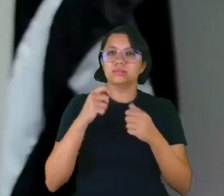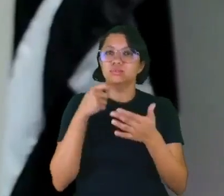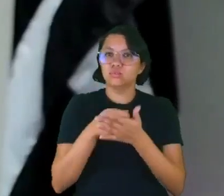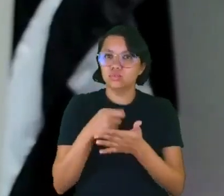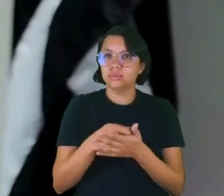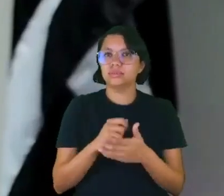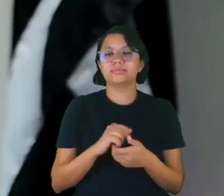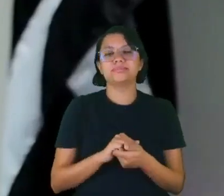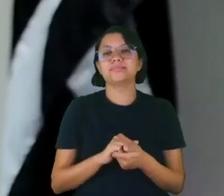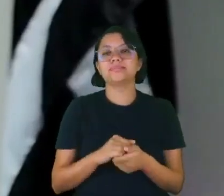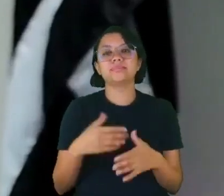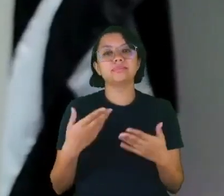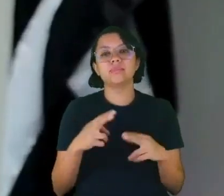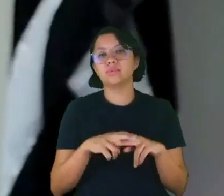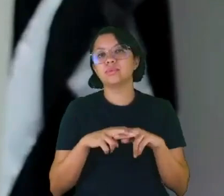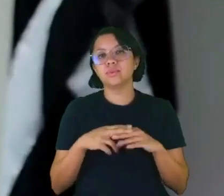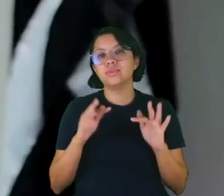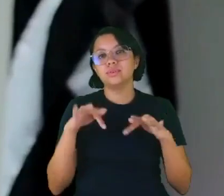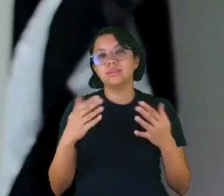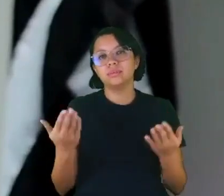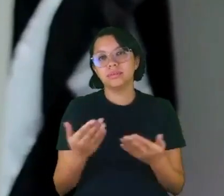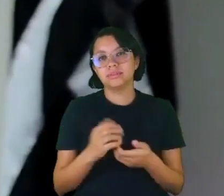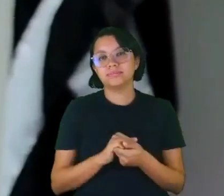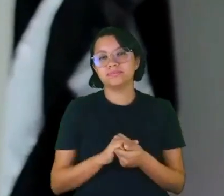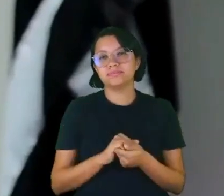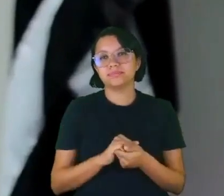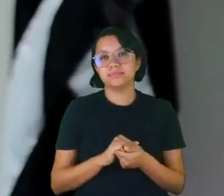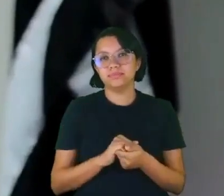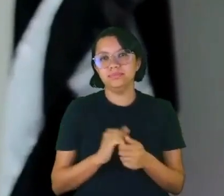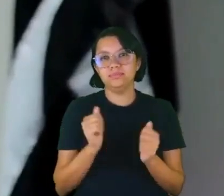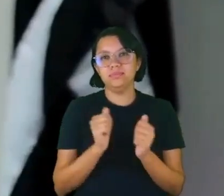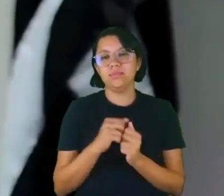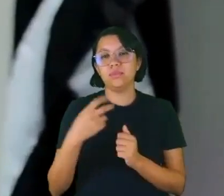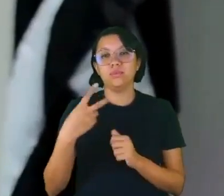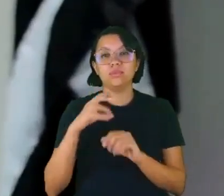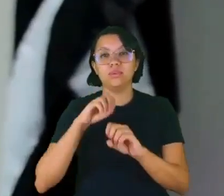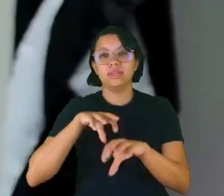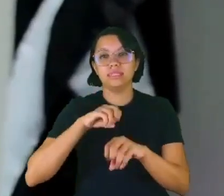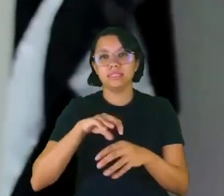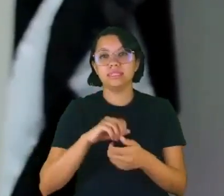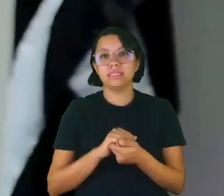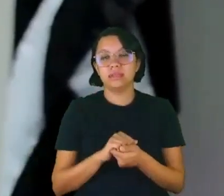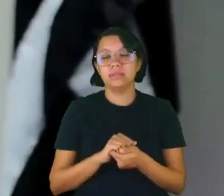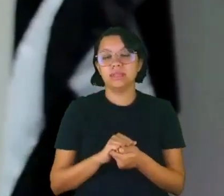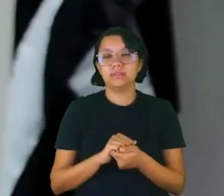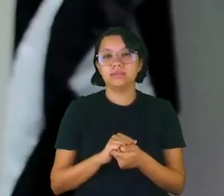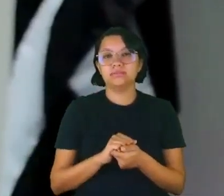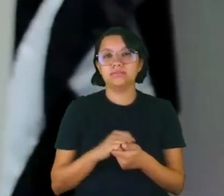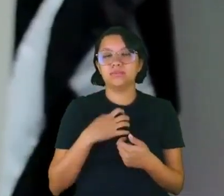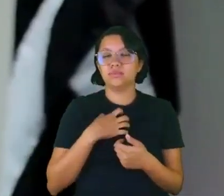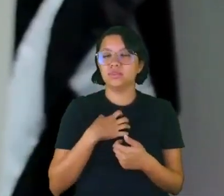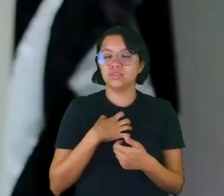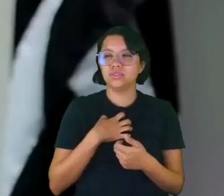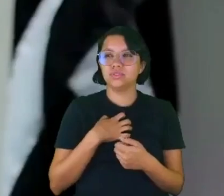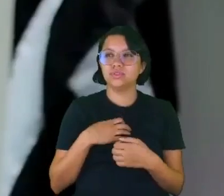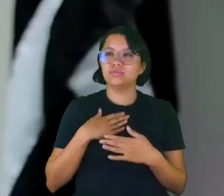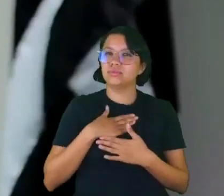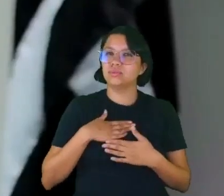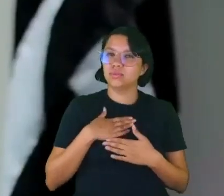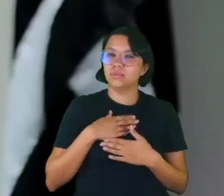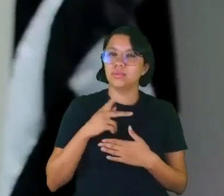meu sentir, muito agradáveis de Padre Vieira. Diz ele, entre o semeador e o que semeia há muita